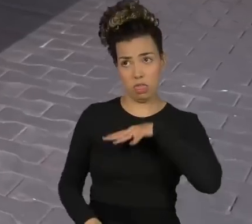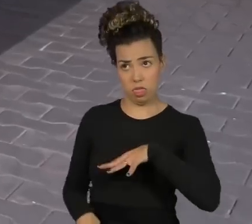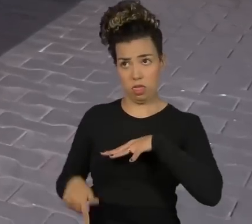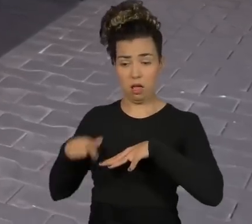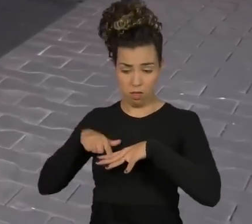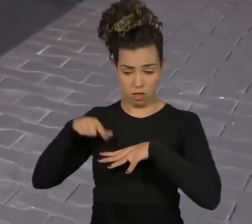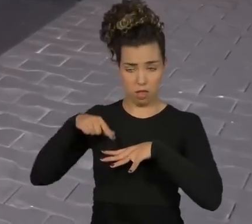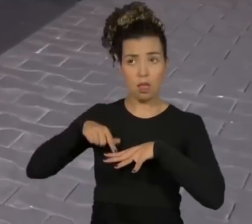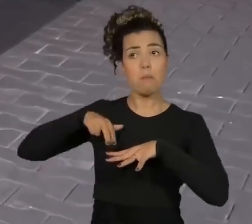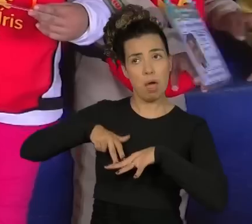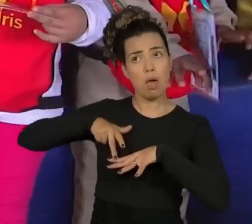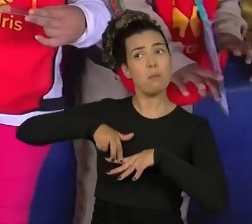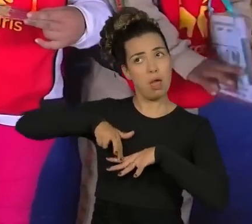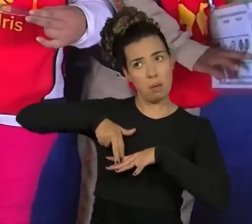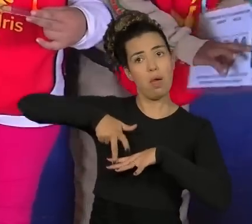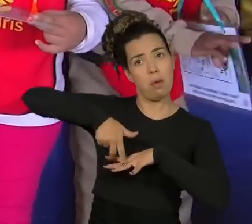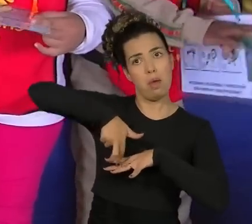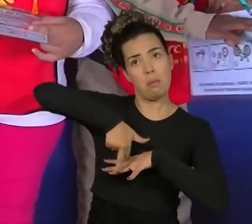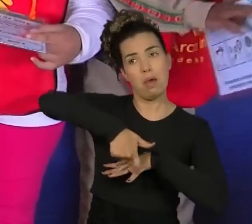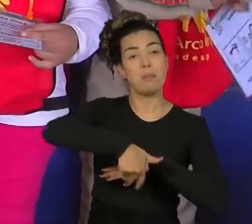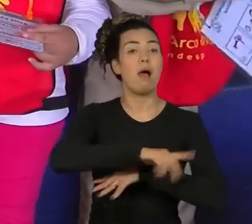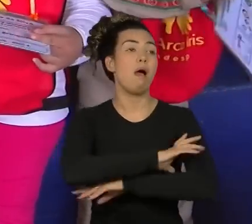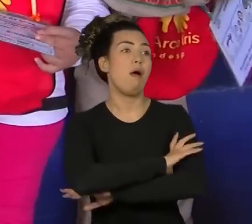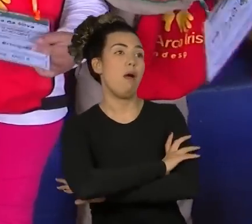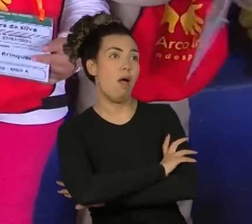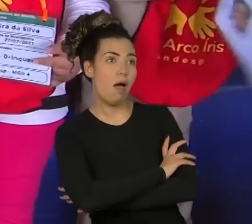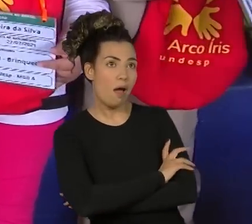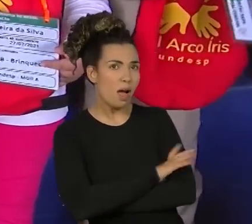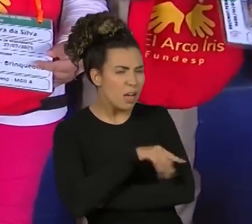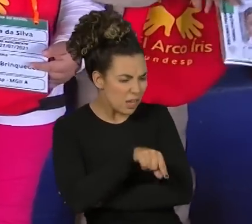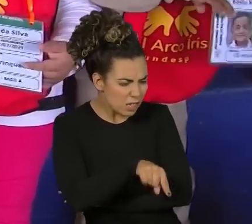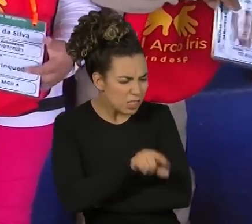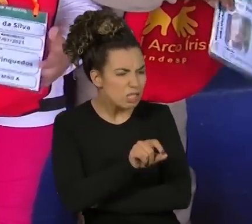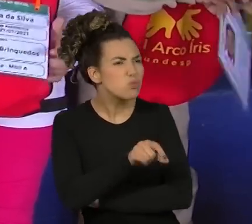de pedestre. O que é isso aqui, ó?